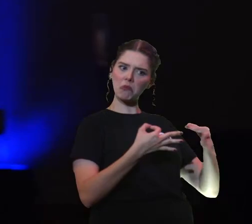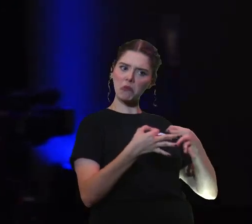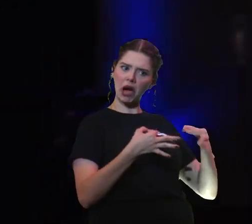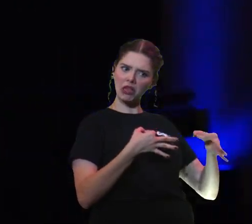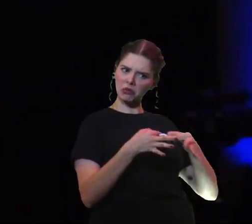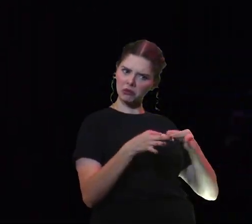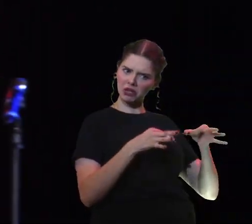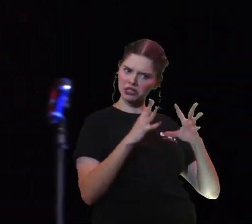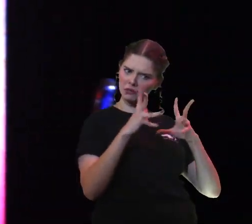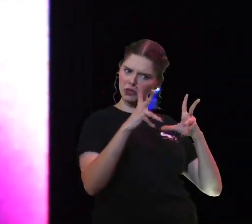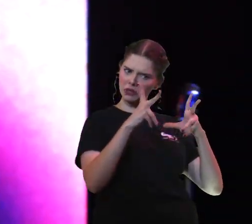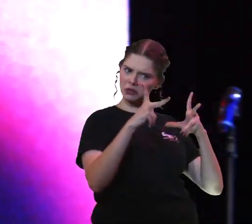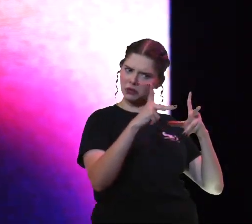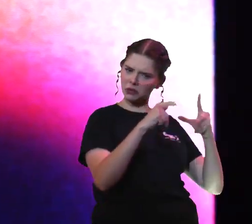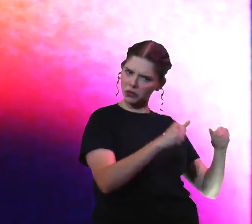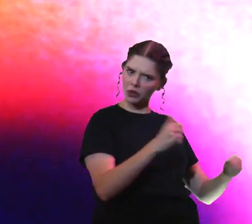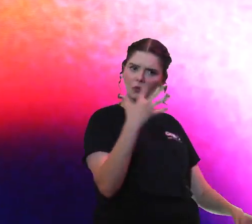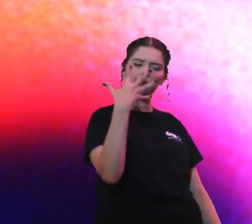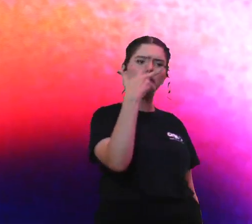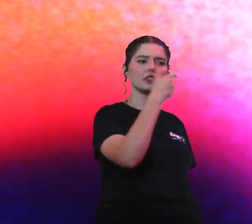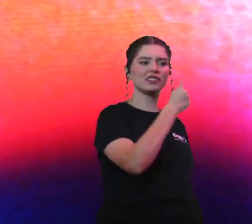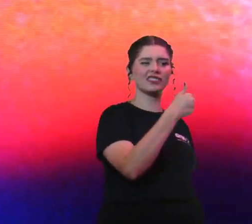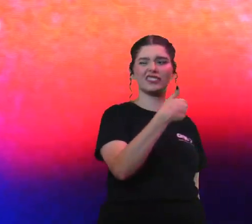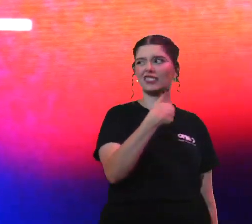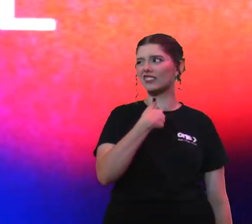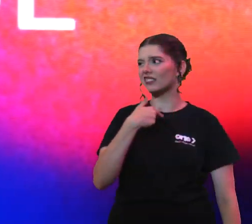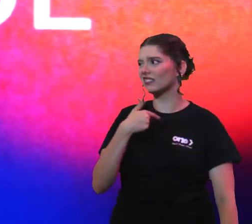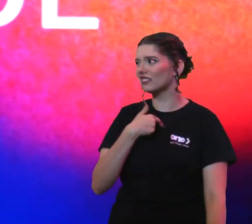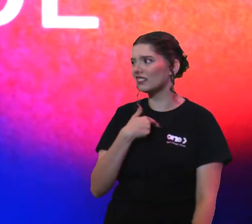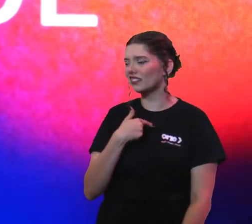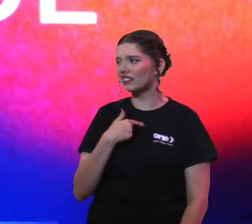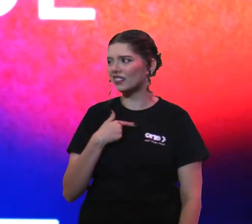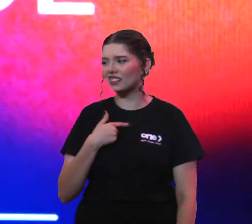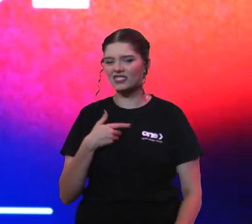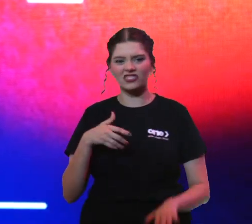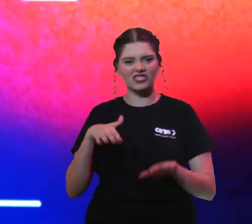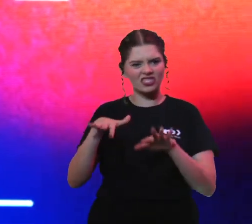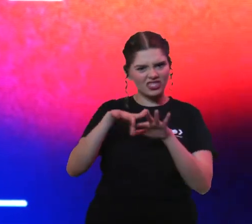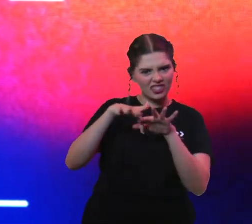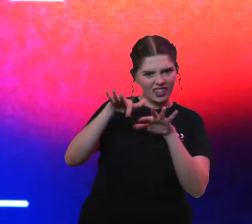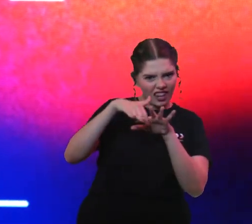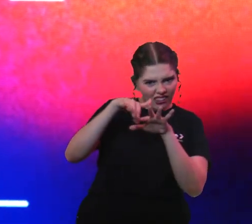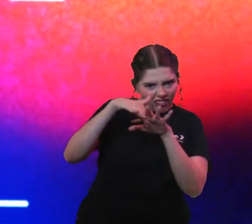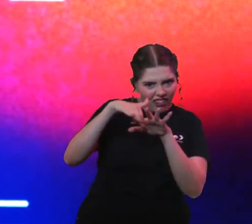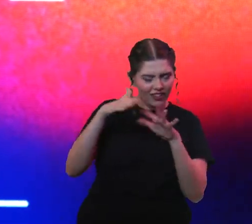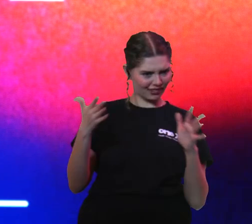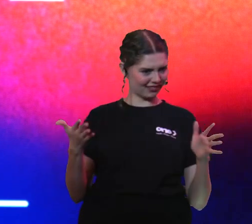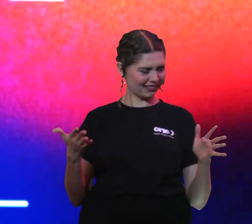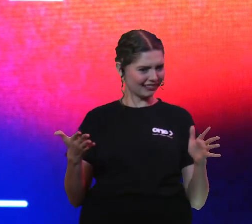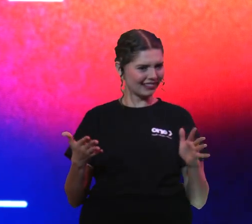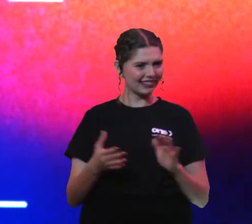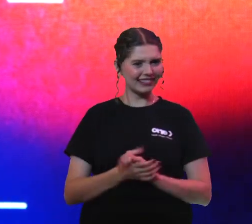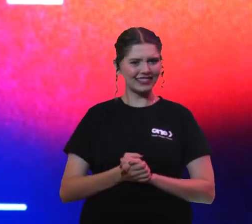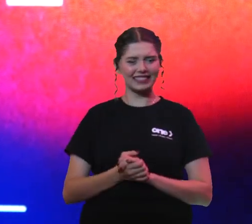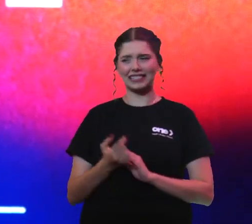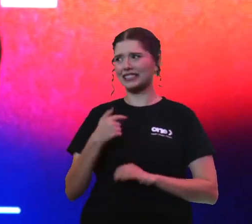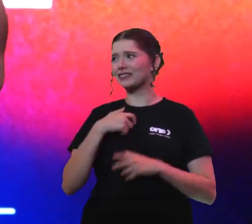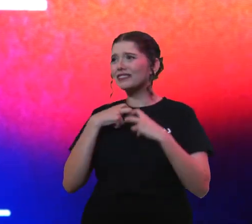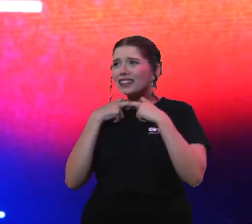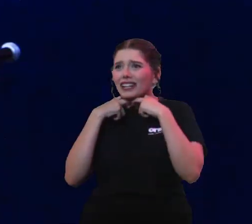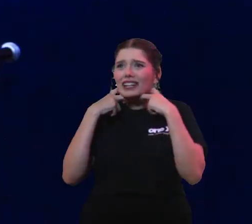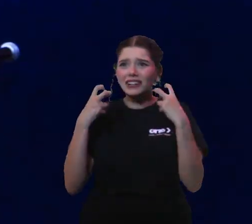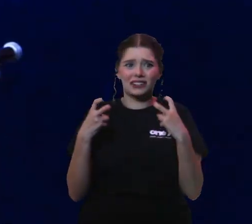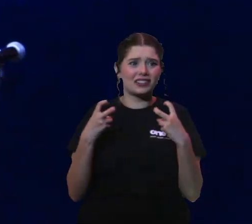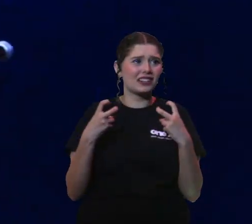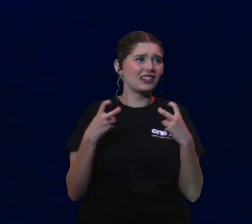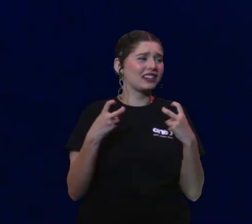tudo arrumado, elegante, e eu lá, parecia uma marmota velha, aquele negócio lá. Que negócio horrível, gente. Mas eu fiquei com uma vergonha, só que a vergonha era pior voltar